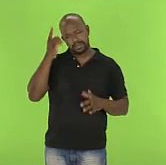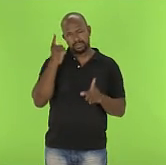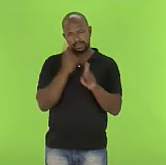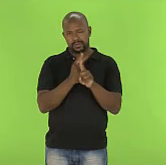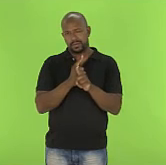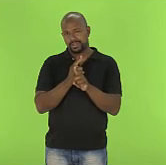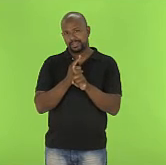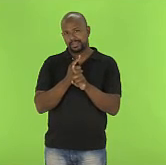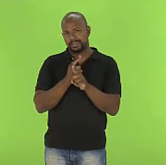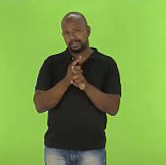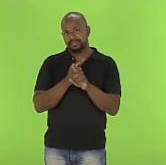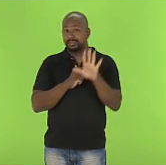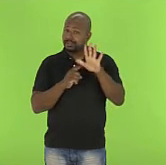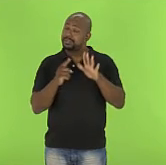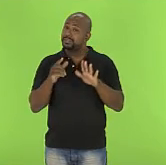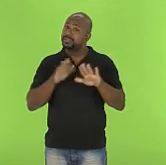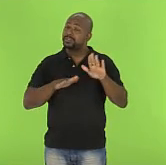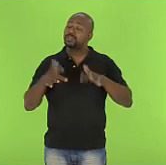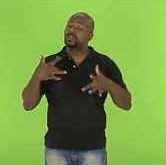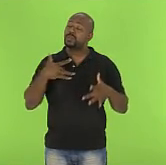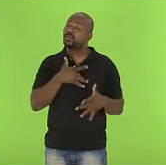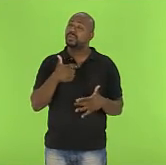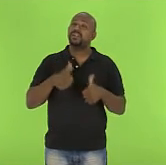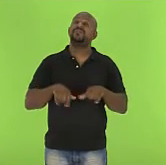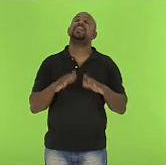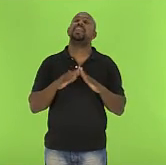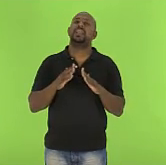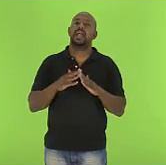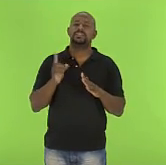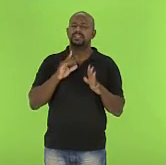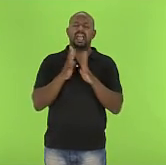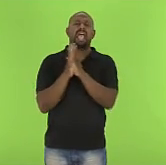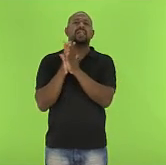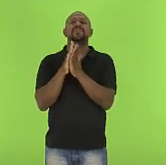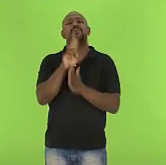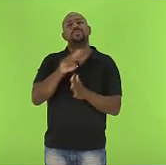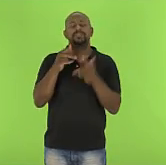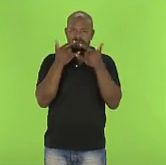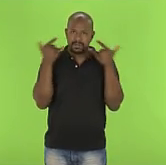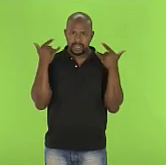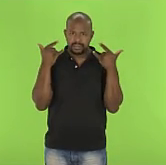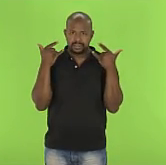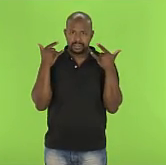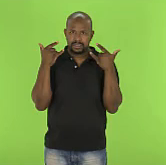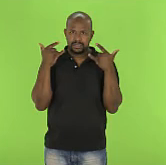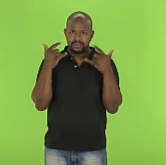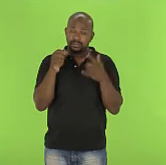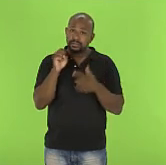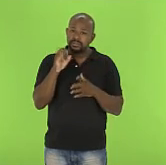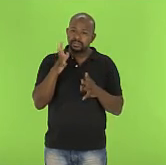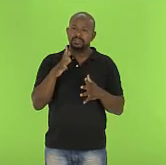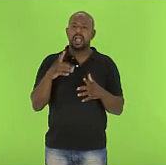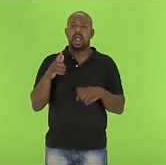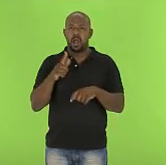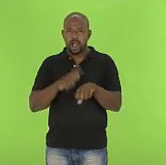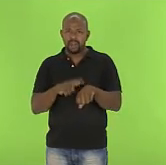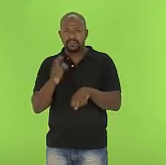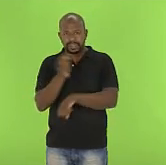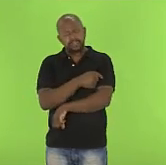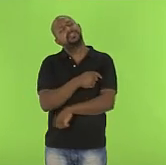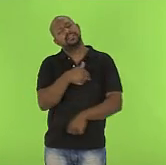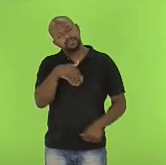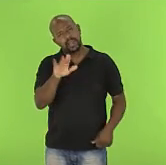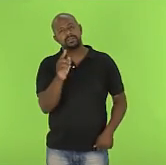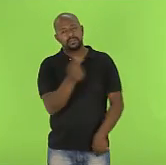E amanhã a gente se encontra. Se cuidem, fiquem em casa, não aglomerem, usem máscara. Quem já tiver na hora de